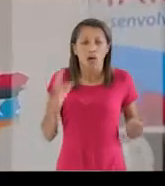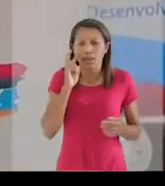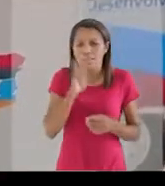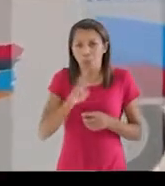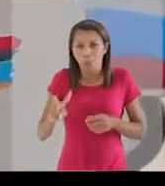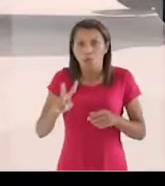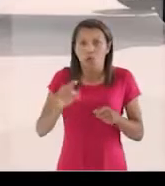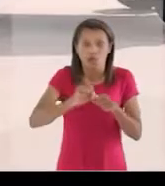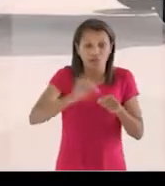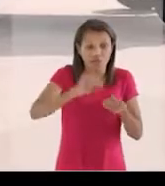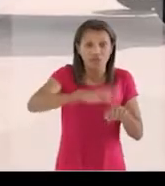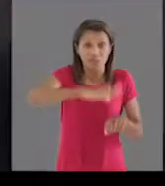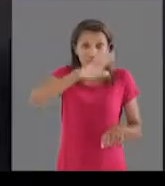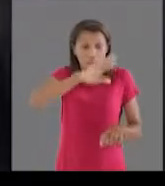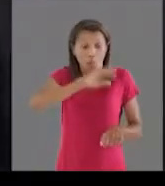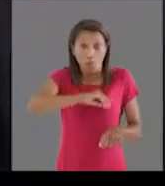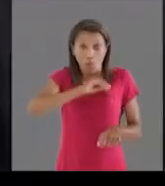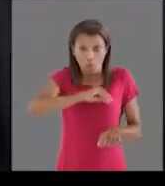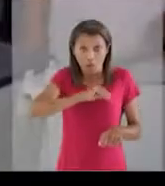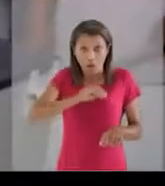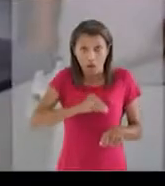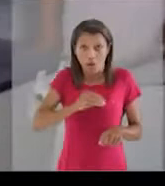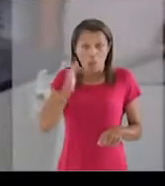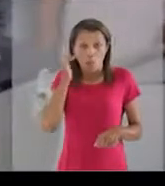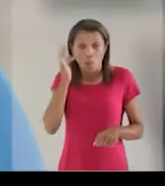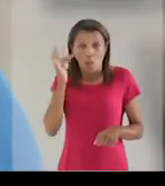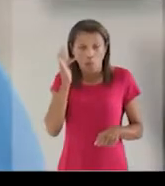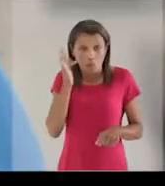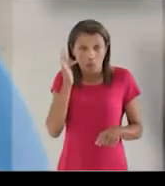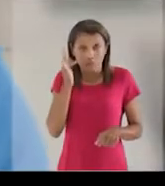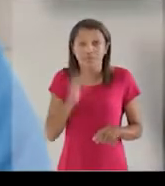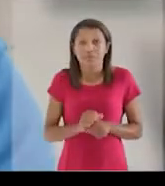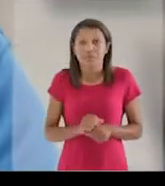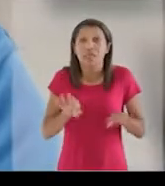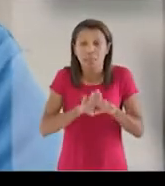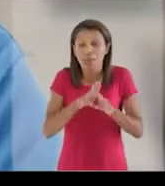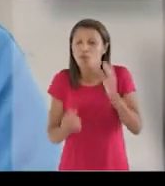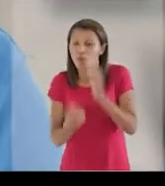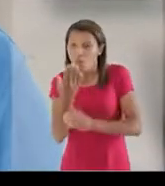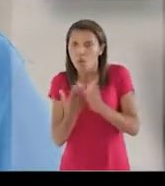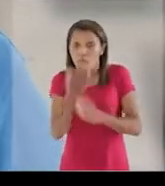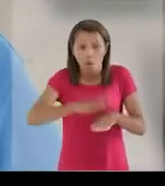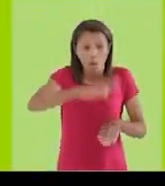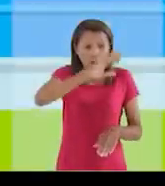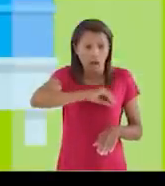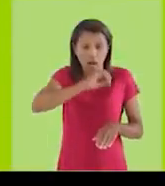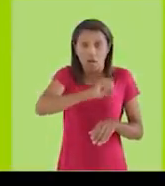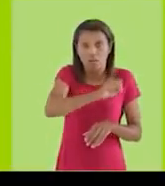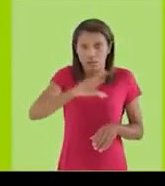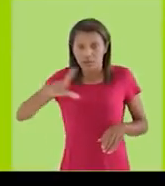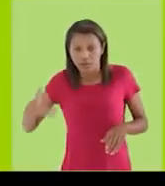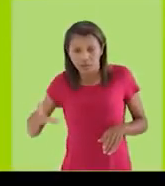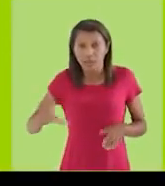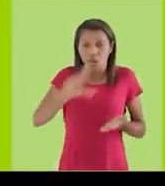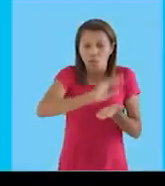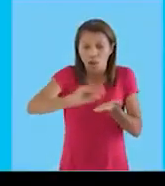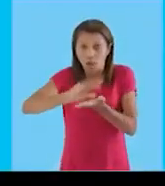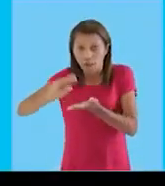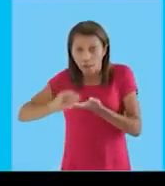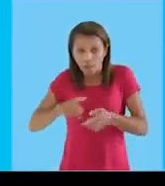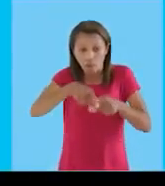Olha, depois de fazer o Mais Renda com o governador Flávio Dino, eu decidi. Eu vou implantar o Mais Renda São Luís, que vai dar